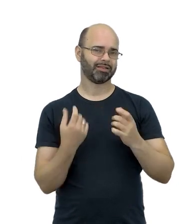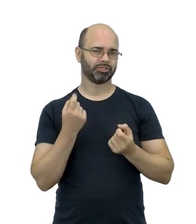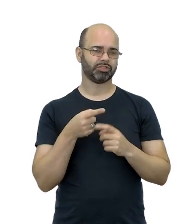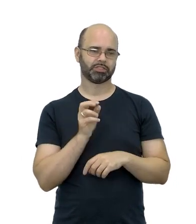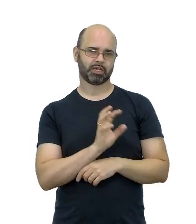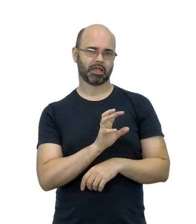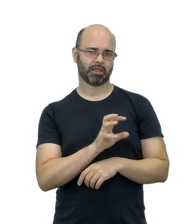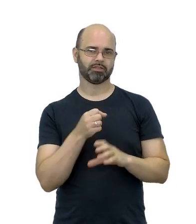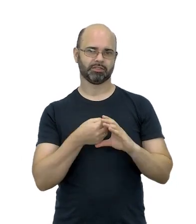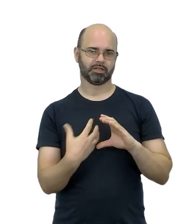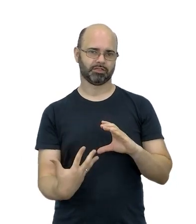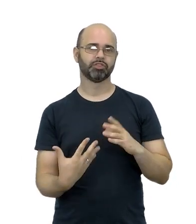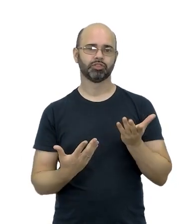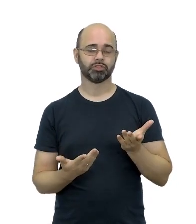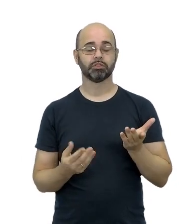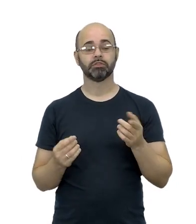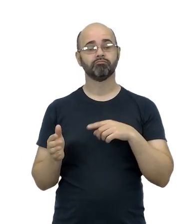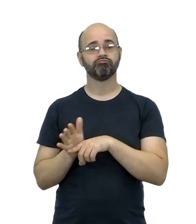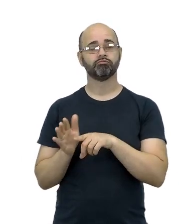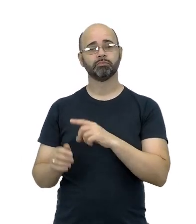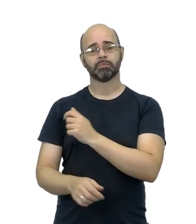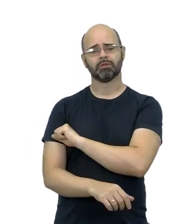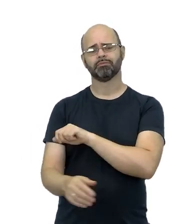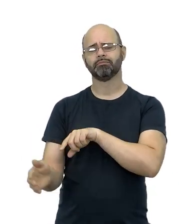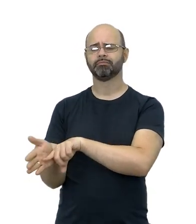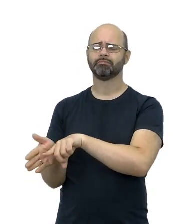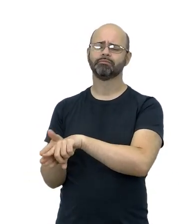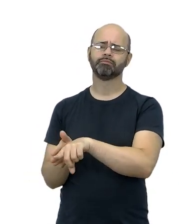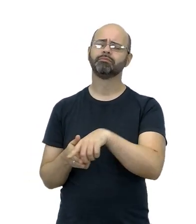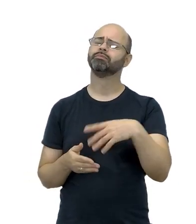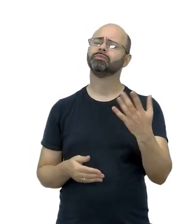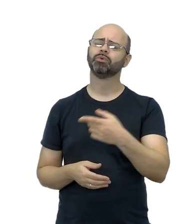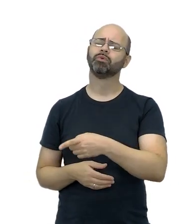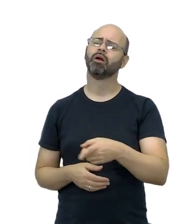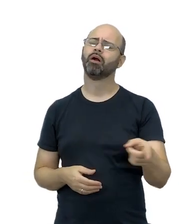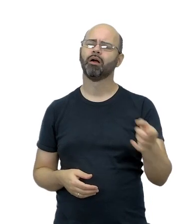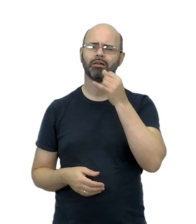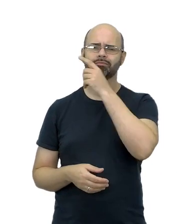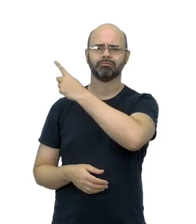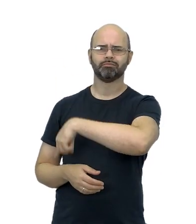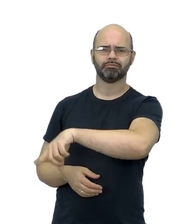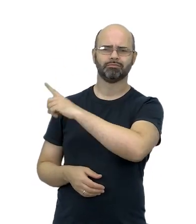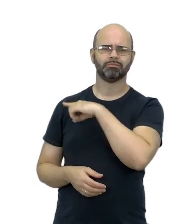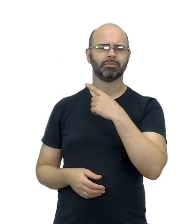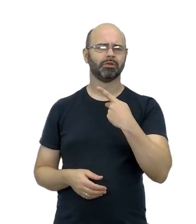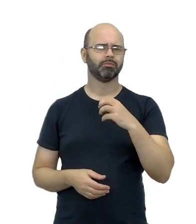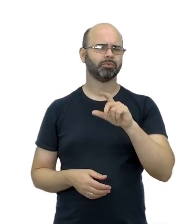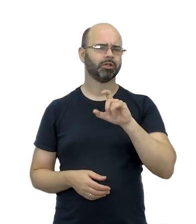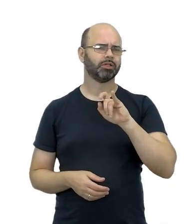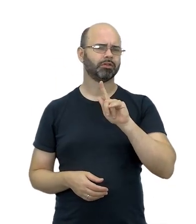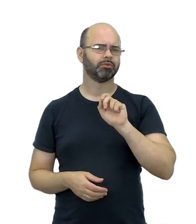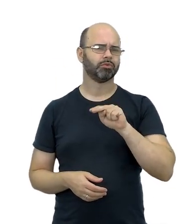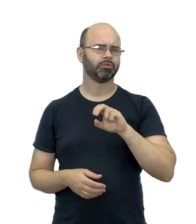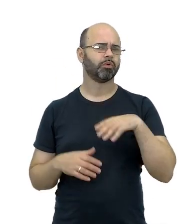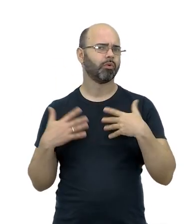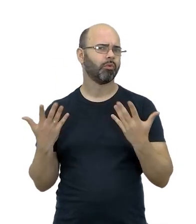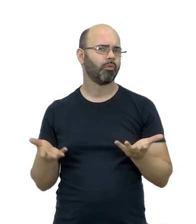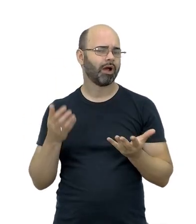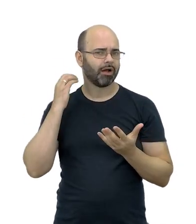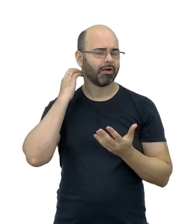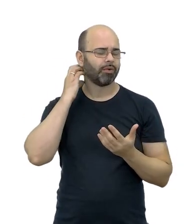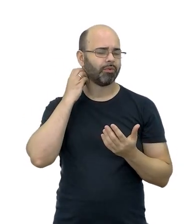no fundo, possam se fazer perguntas para os alunos, para eles começarem a fazer essa aproximação, né? Bom, olha,